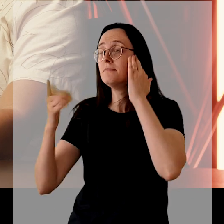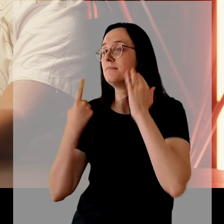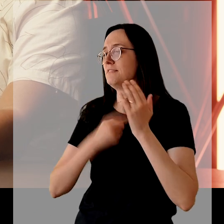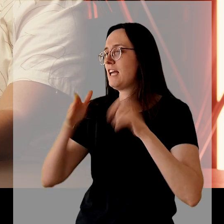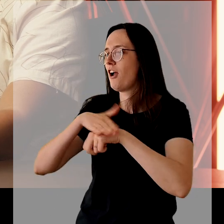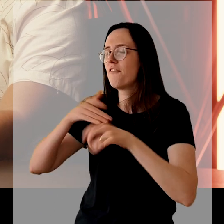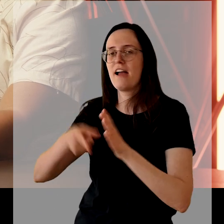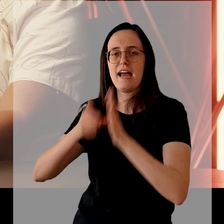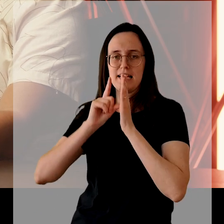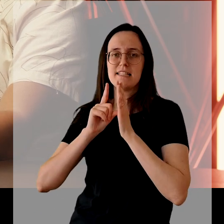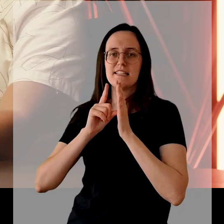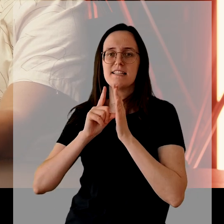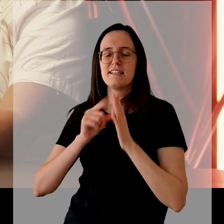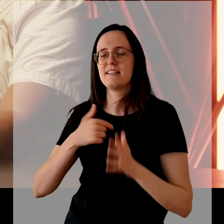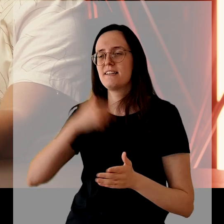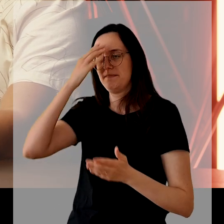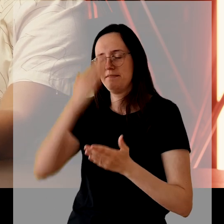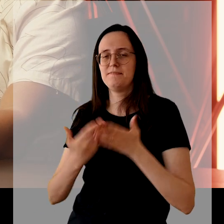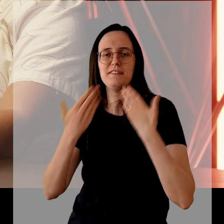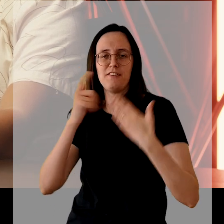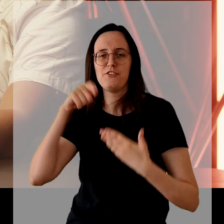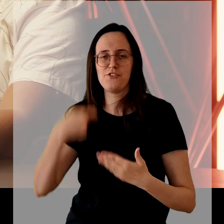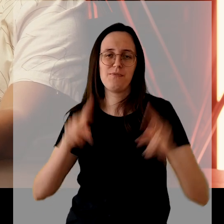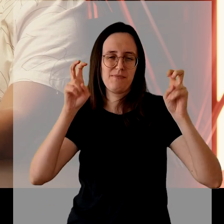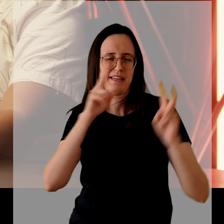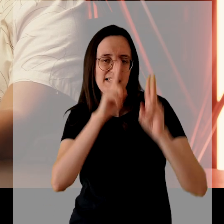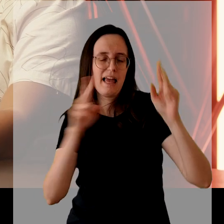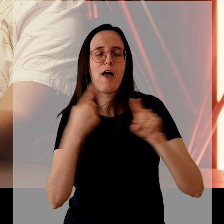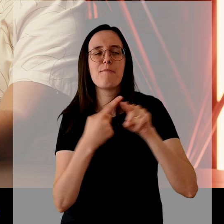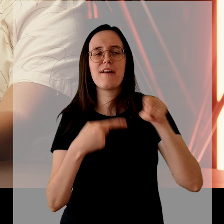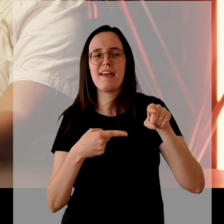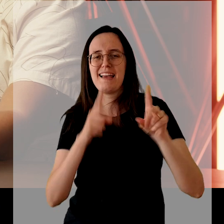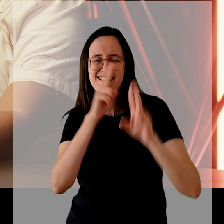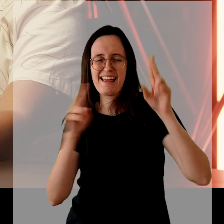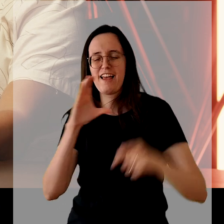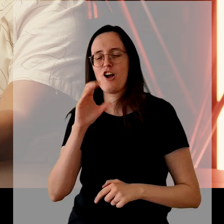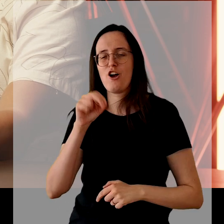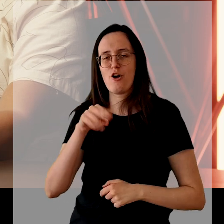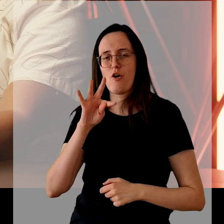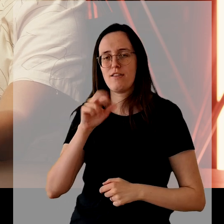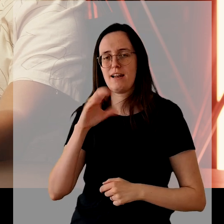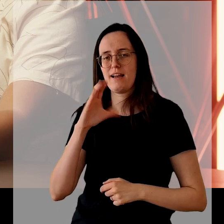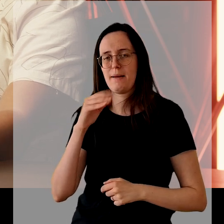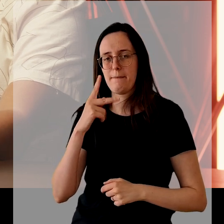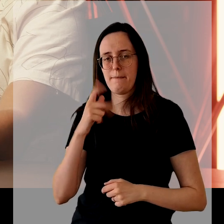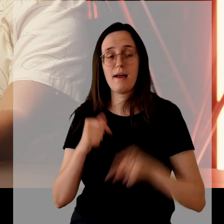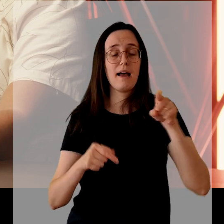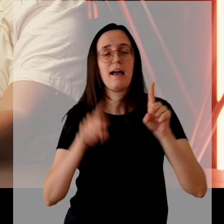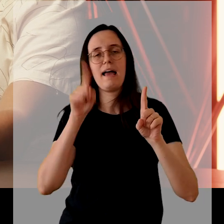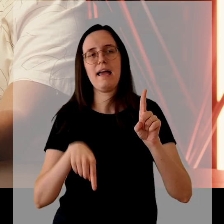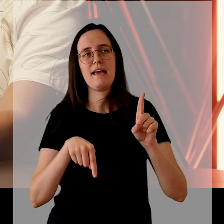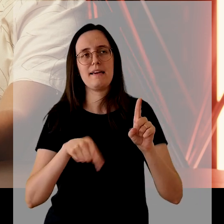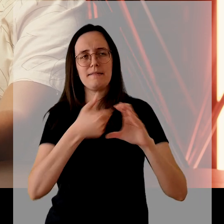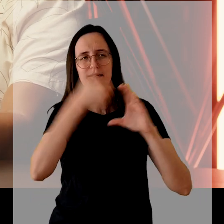tinha conversado antes, né, sobre como eu acho que a gente falou bastante do contracapa aqui, porque o contracapa tem essa característica própria de ter